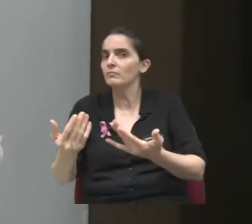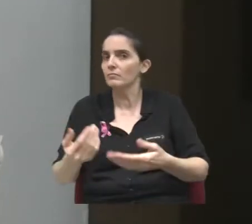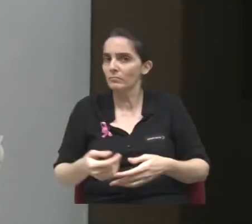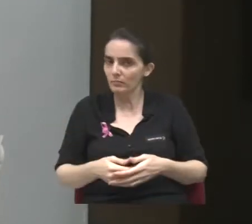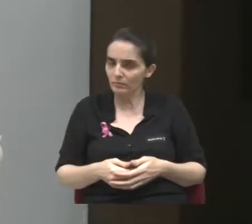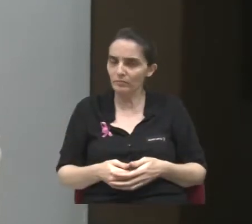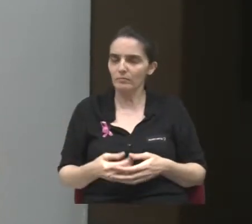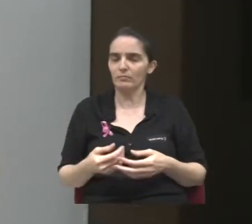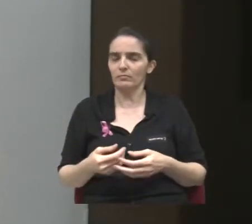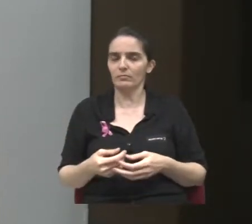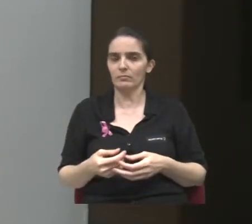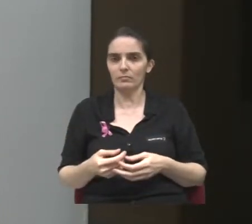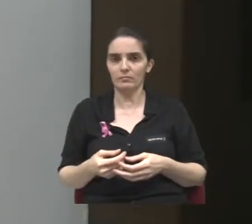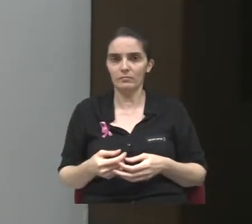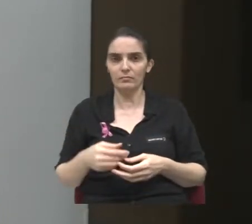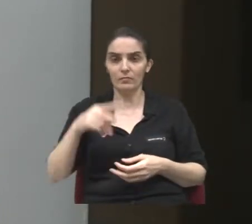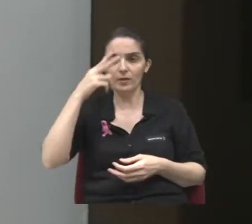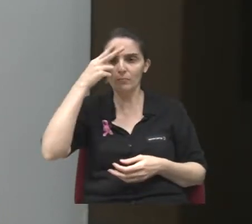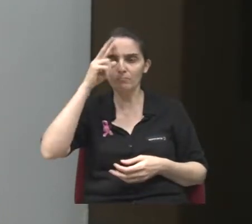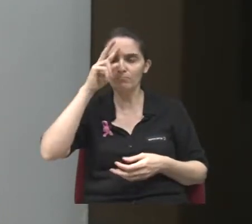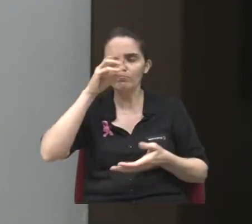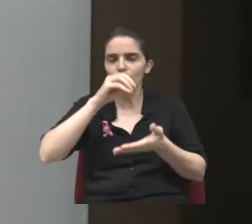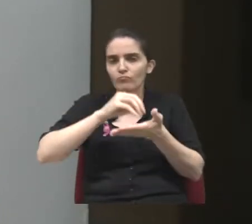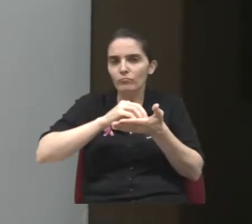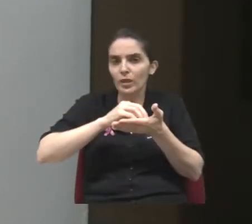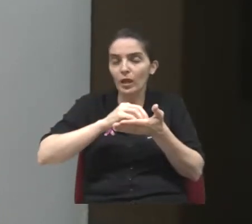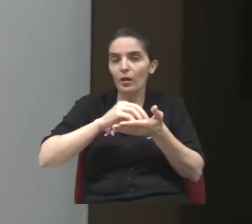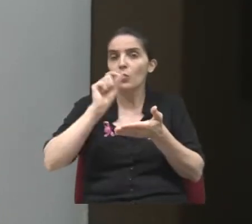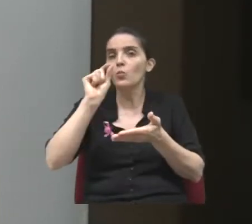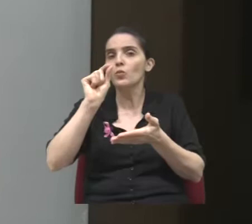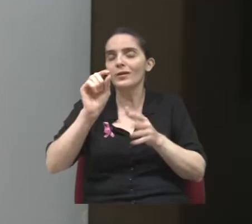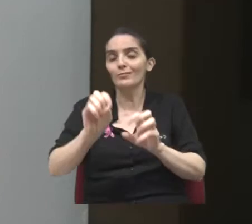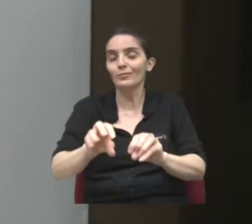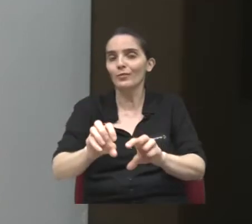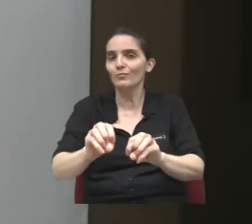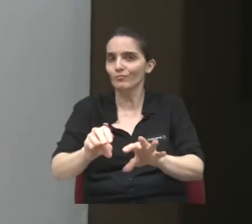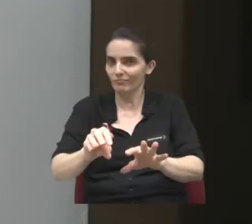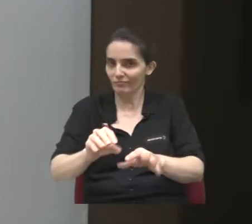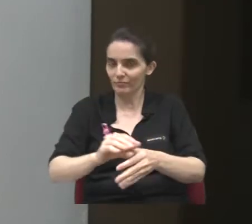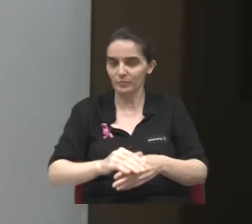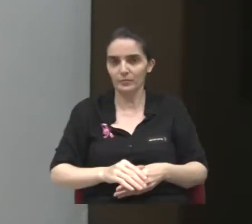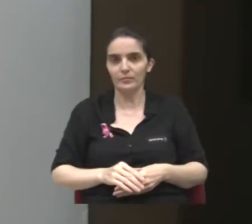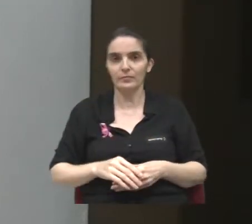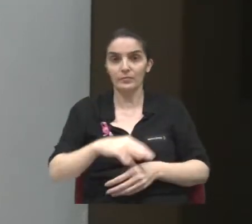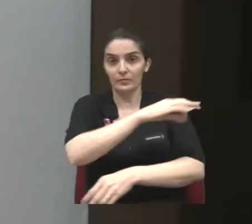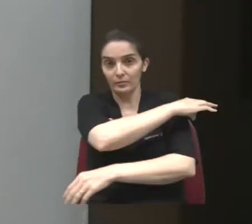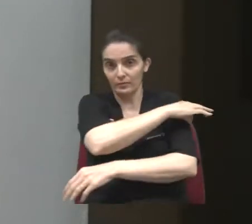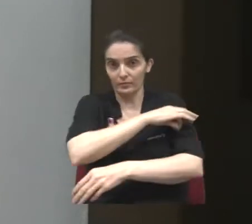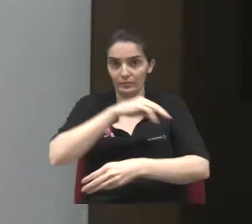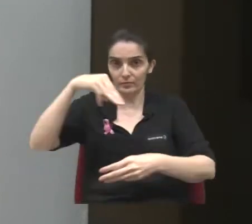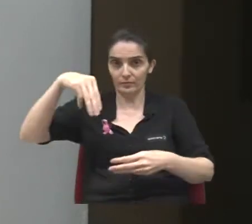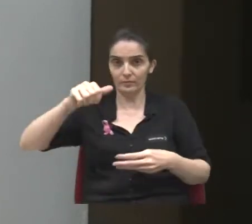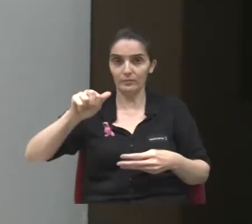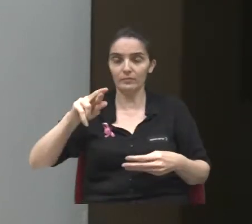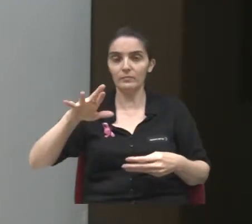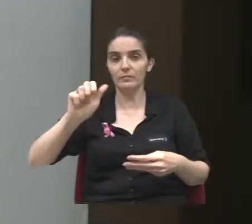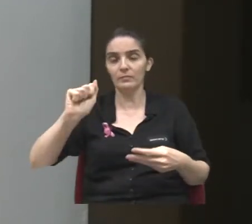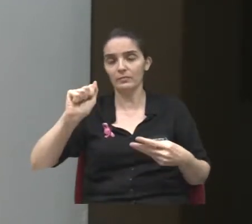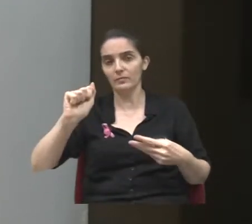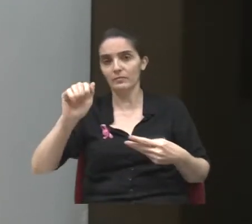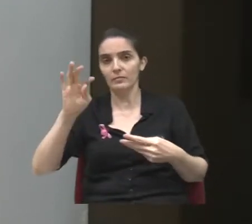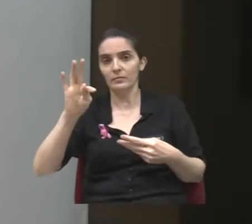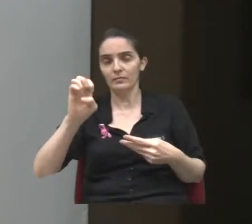no histórico da educação em nosso município. A prefeita Maria Tereza de Barros Camargo também